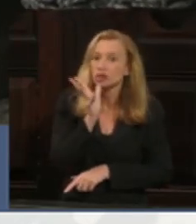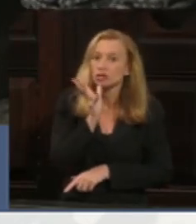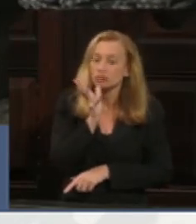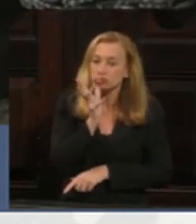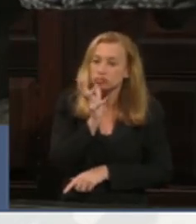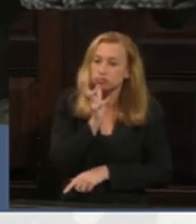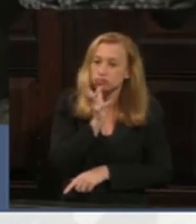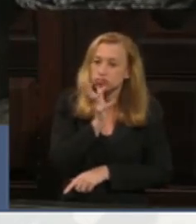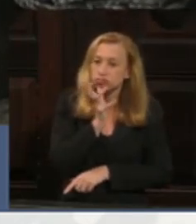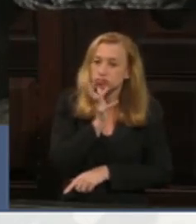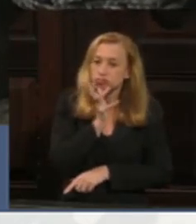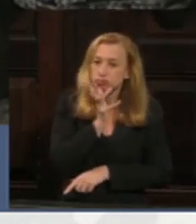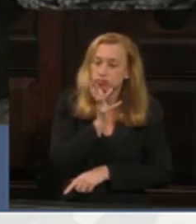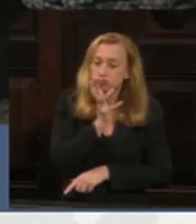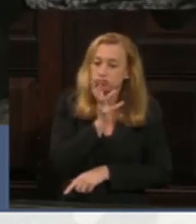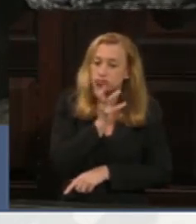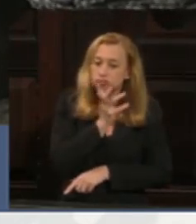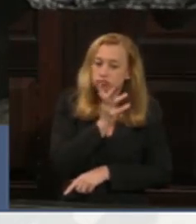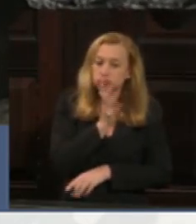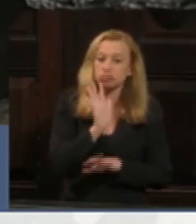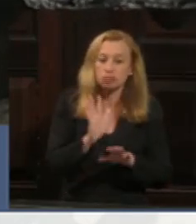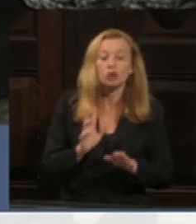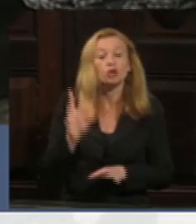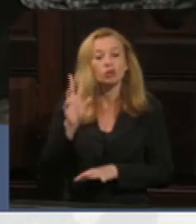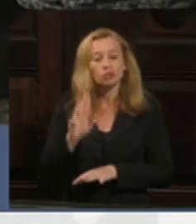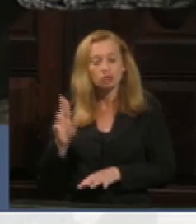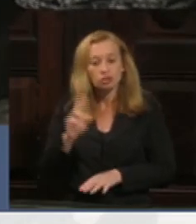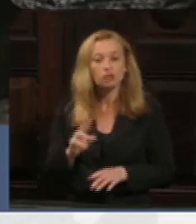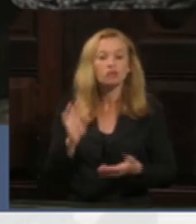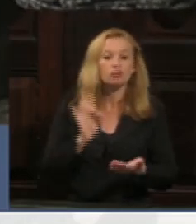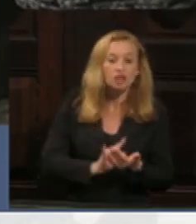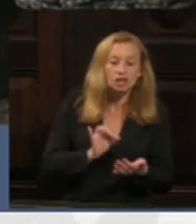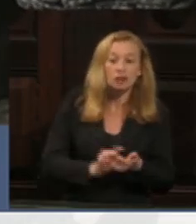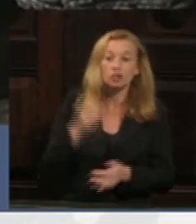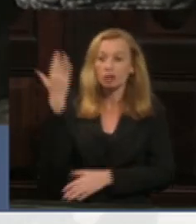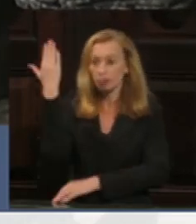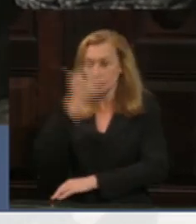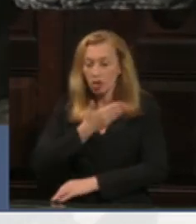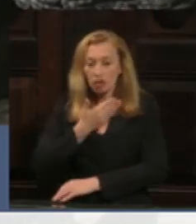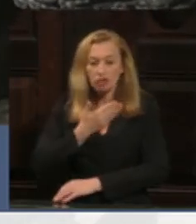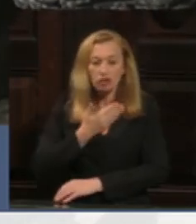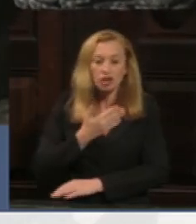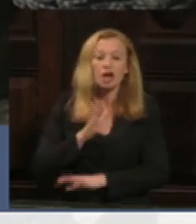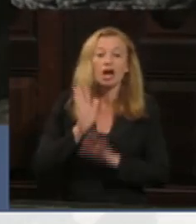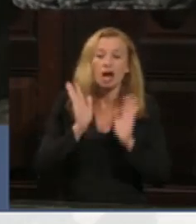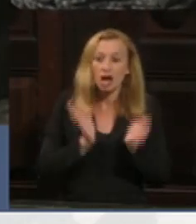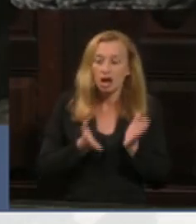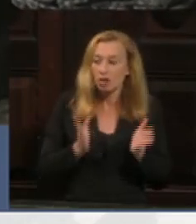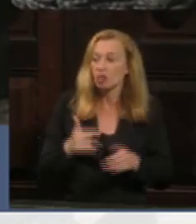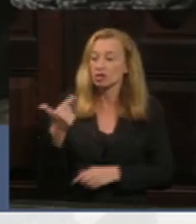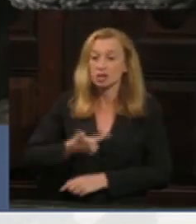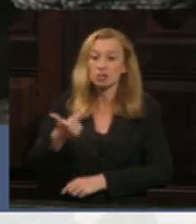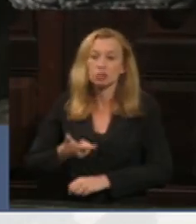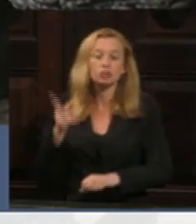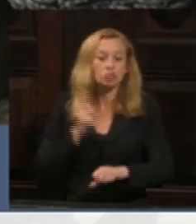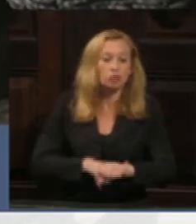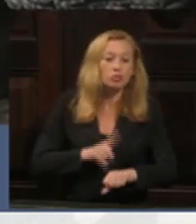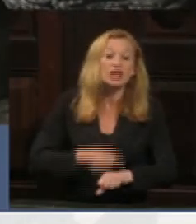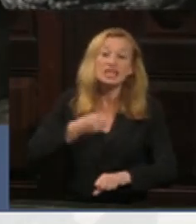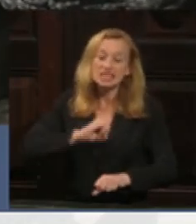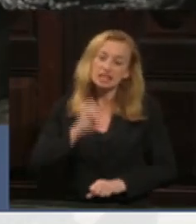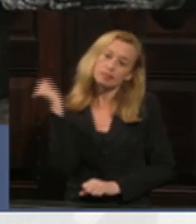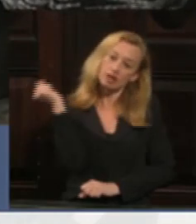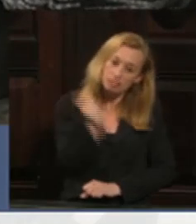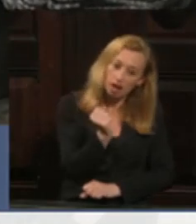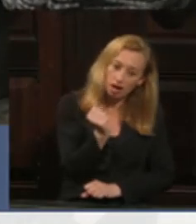realmente presos e usando todo meio de prova legal, cabível. Agora, essa segunda fase, porque se são